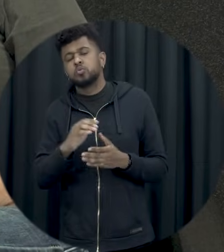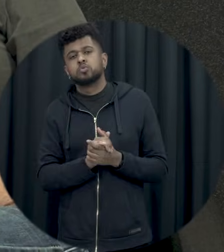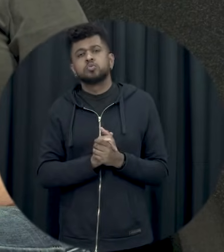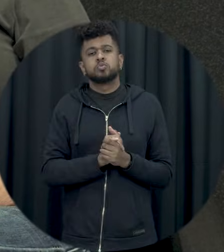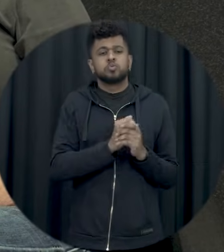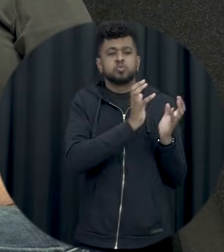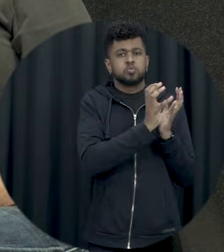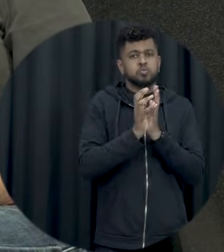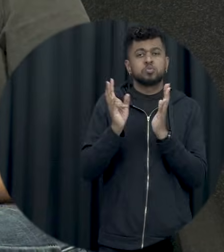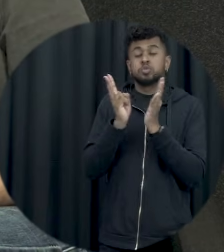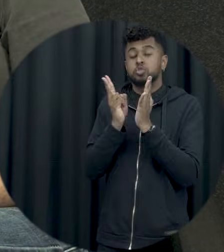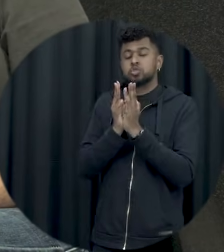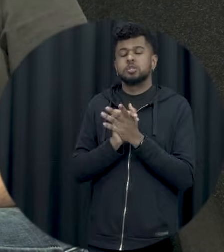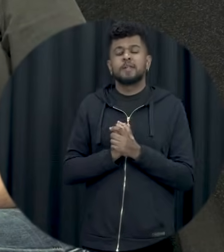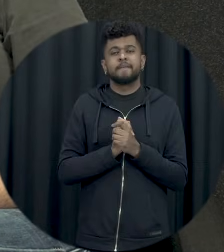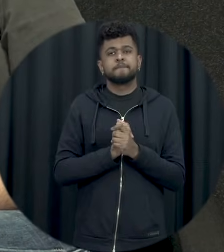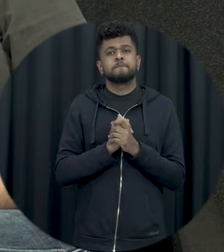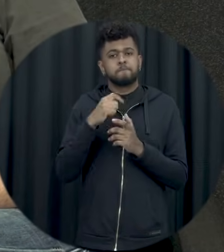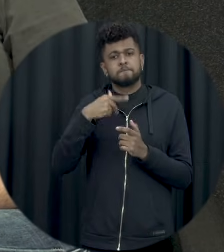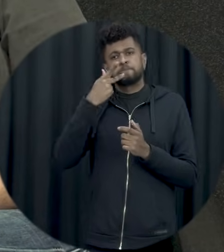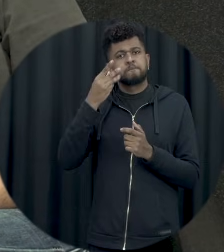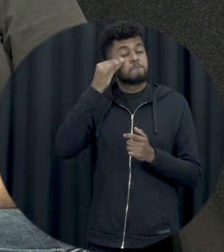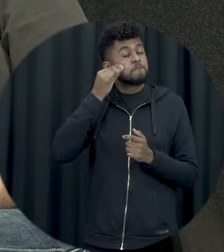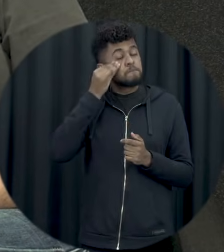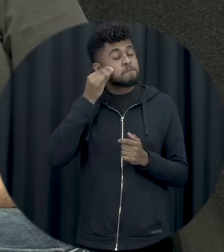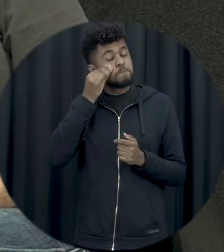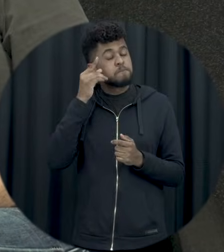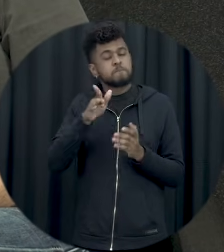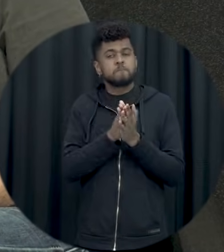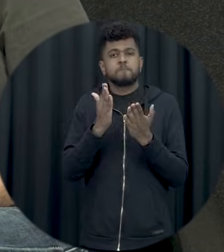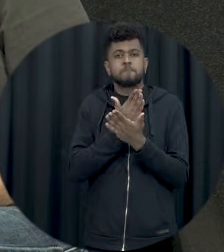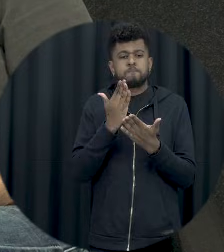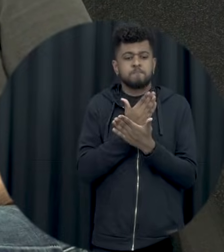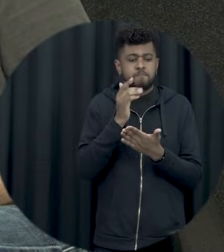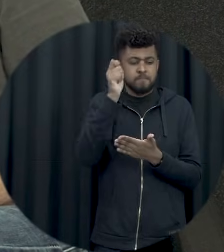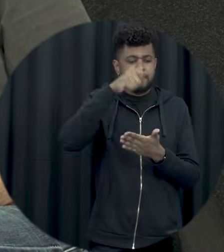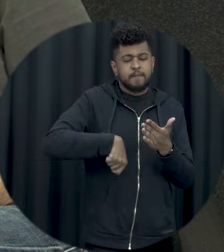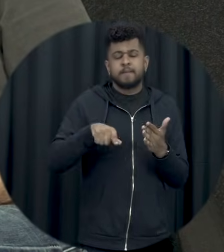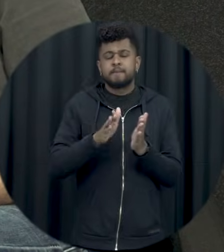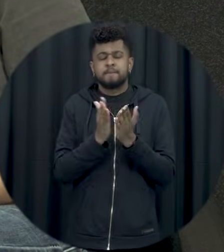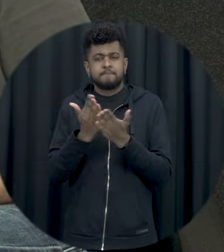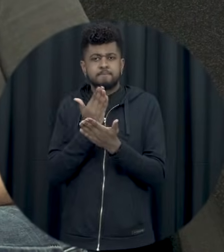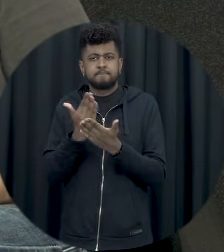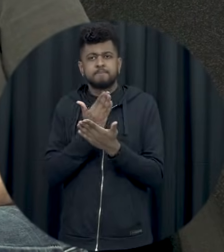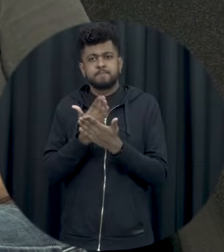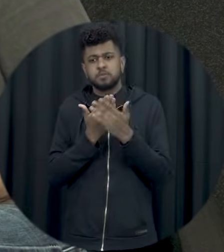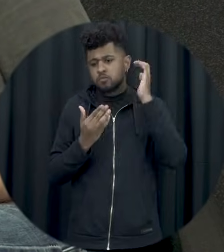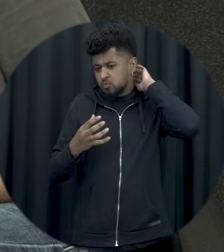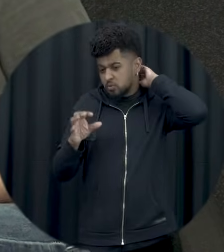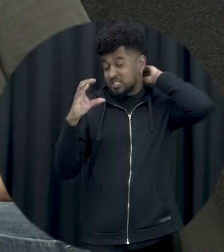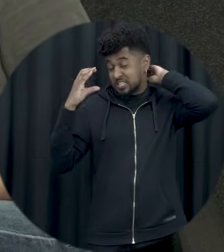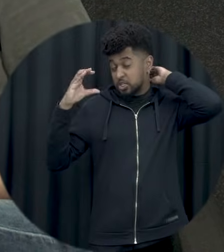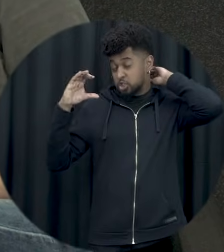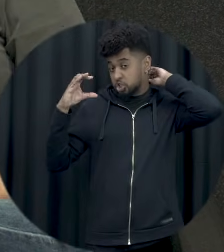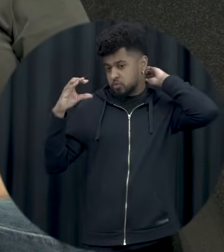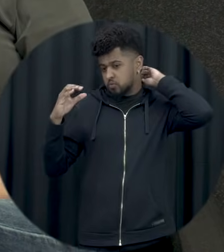grupos indígenas, né? E relatou essas experiências nesse livro, Tristes Trópicos, que é um livro despretensioso, não é um livro científico, é quase